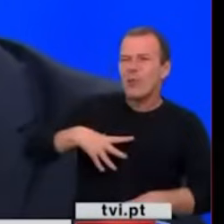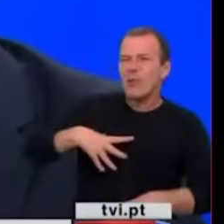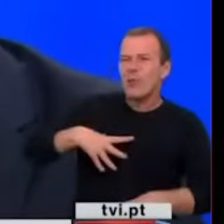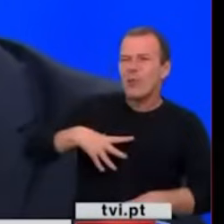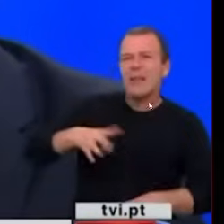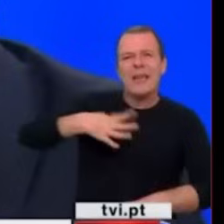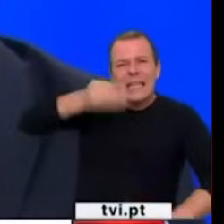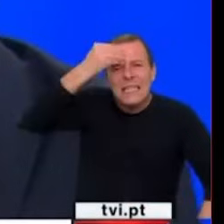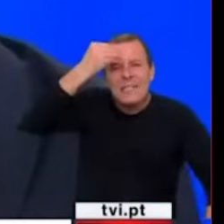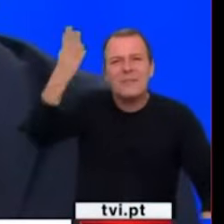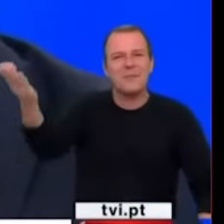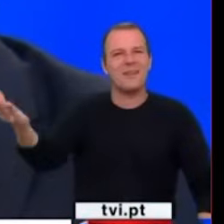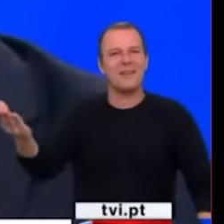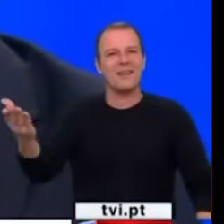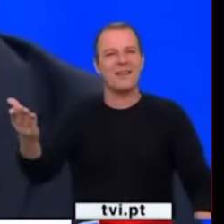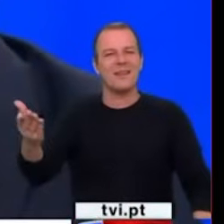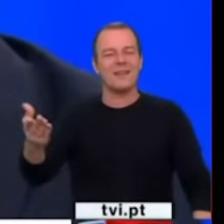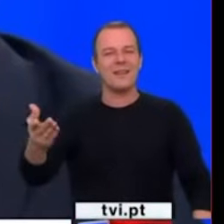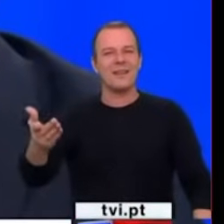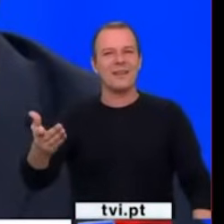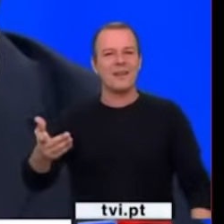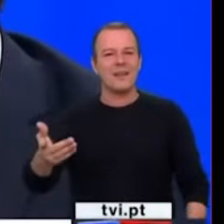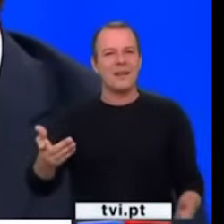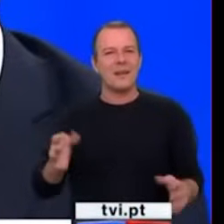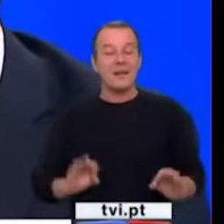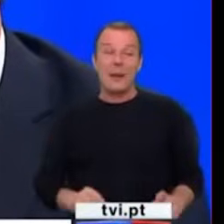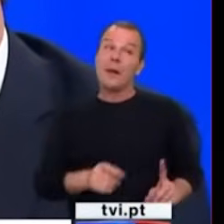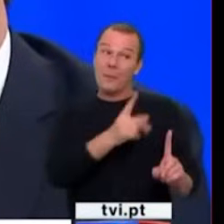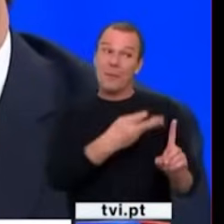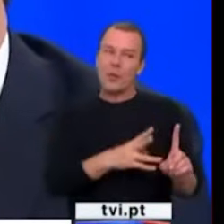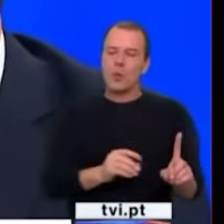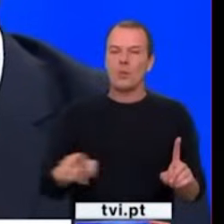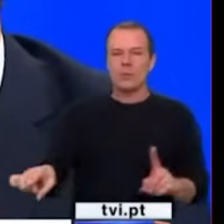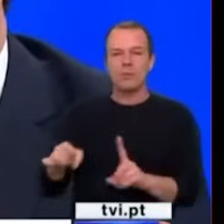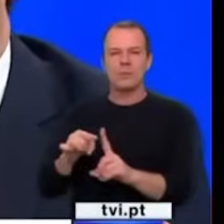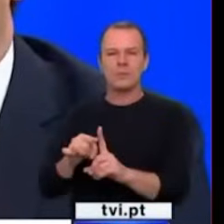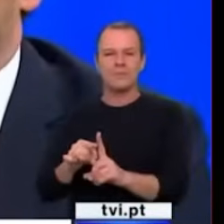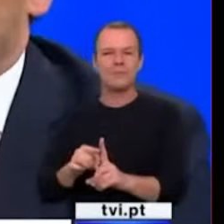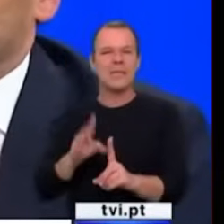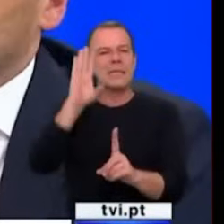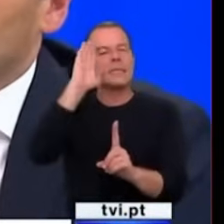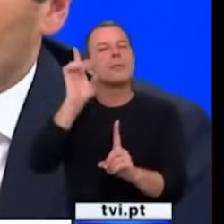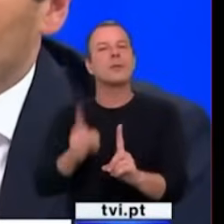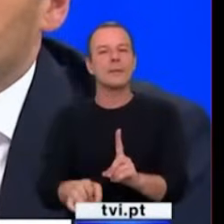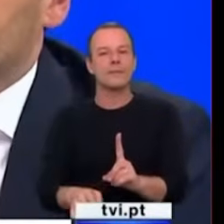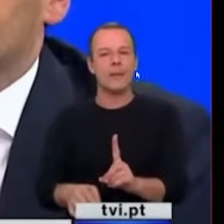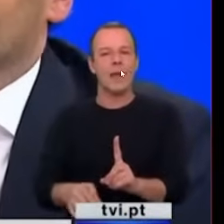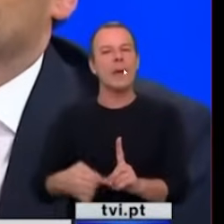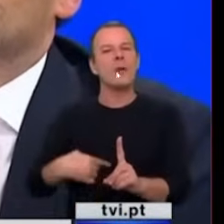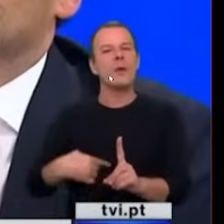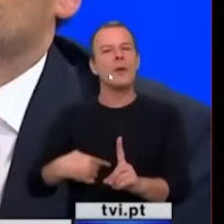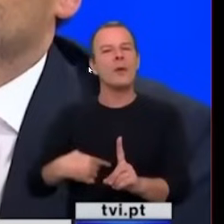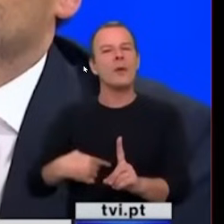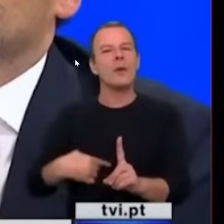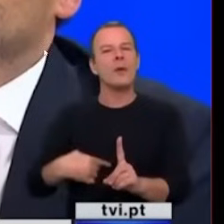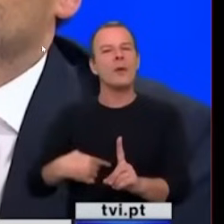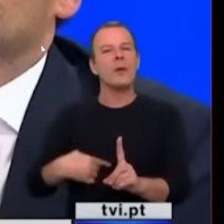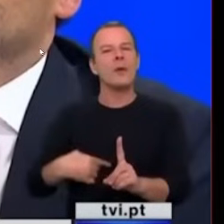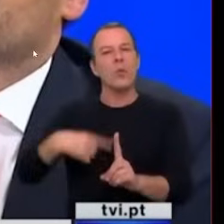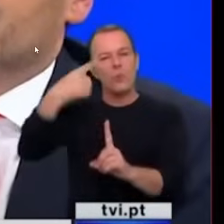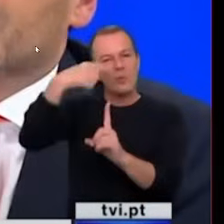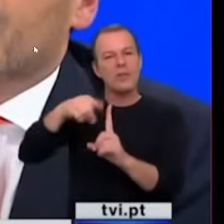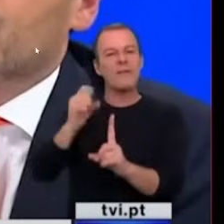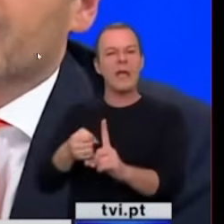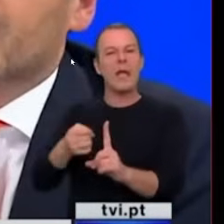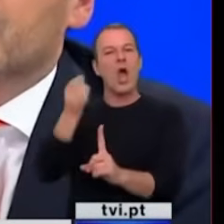a esta pergunta preocupação e dos que estão em casa Total inviabilidade sabe qual é é a luta contra a corrupção é lut pá esta esta aqui foi